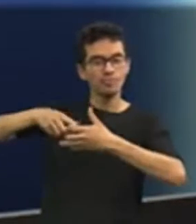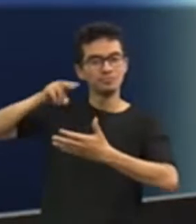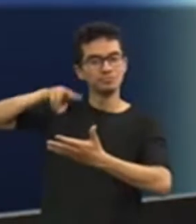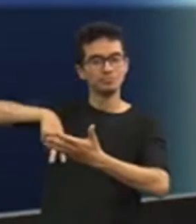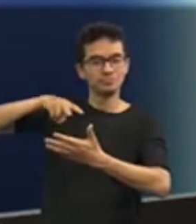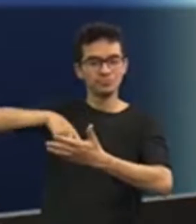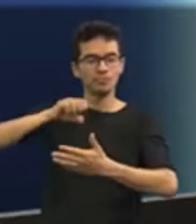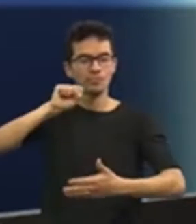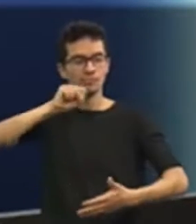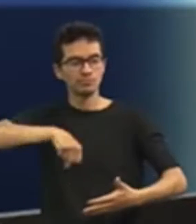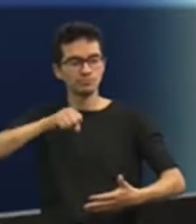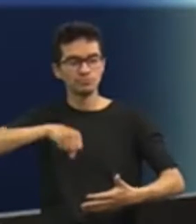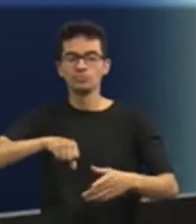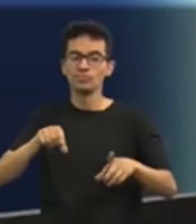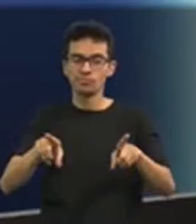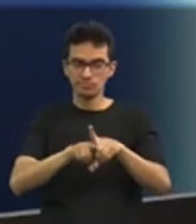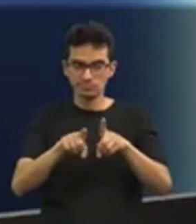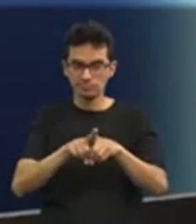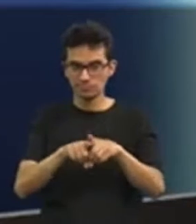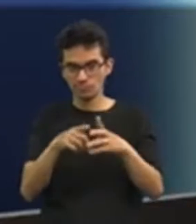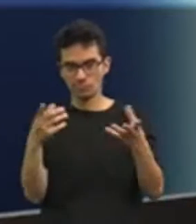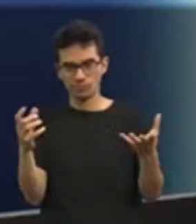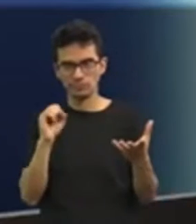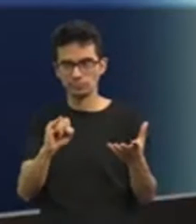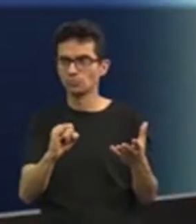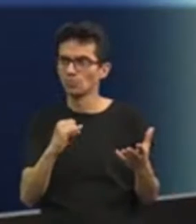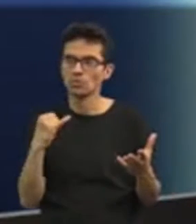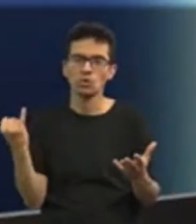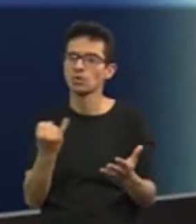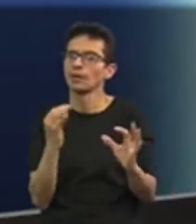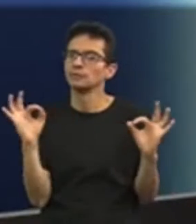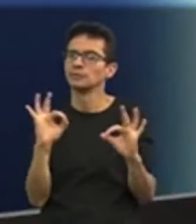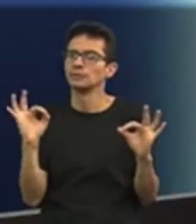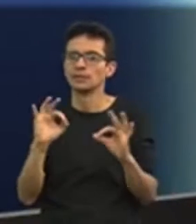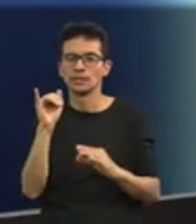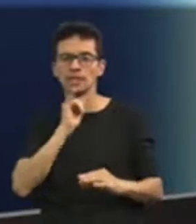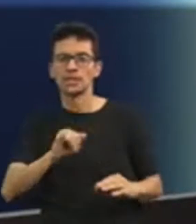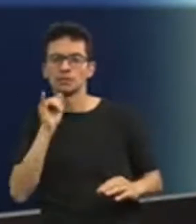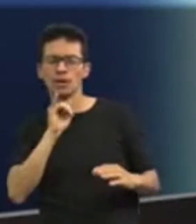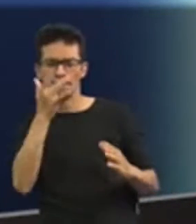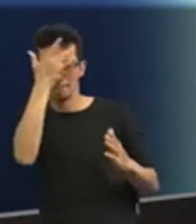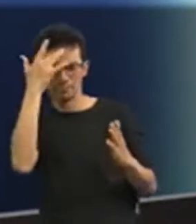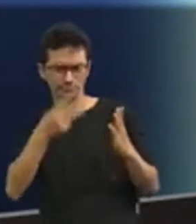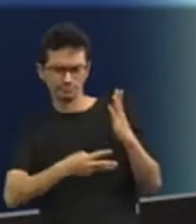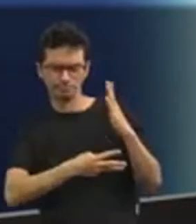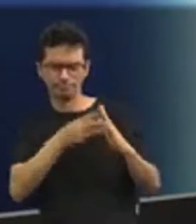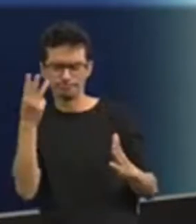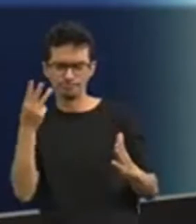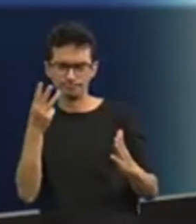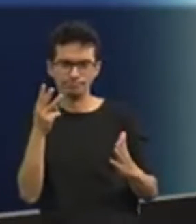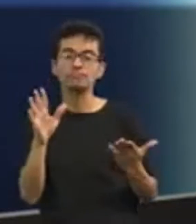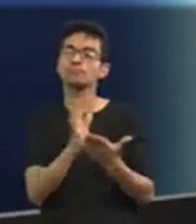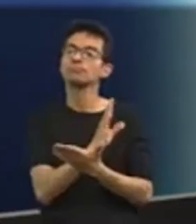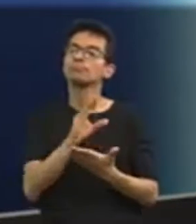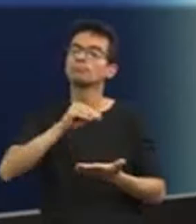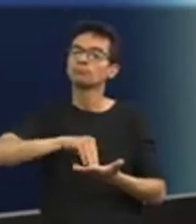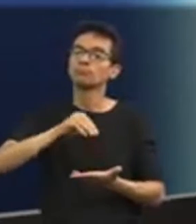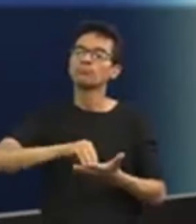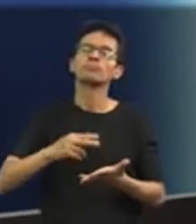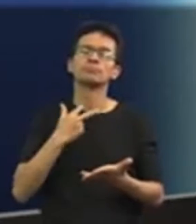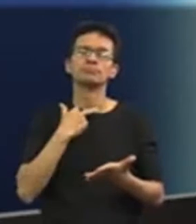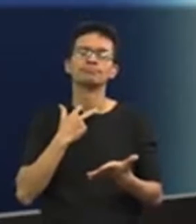fazer é um narrador que Inclusive a gente não tivesse esse narrador em terceira pessoa algumas algumas lacunas